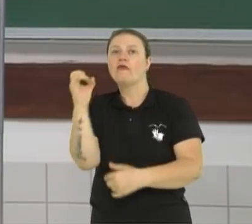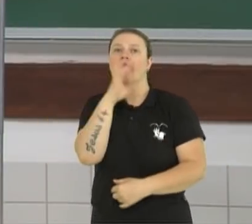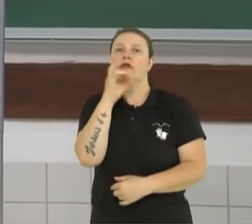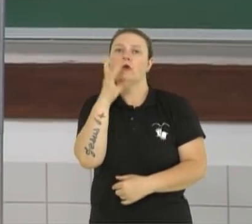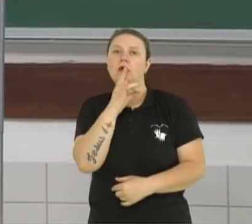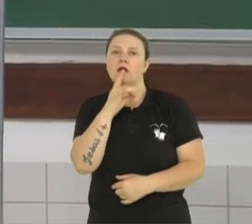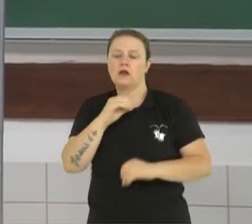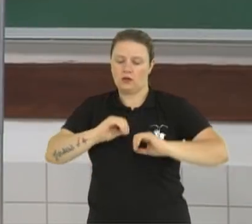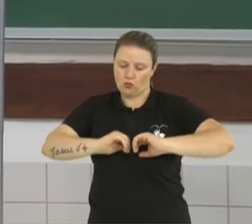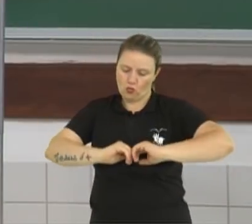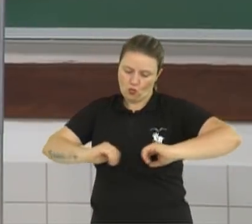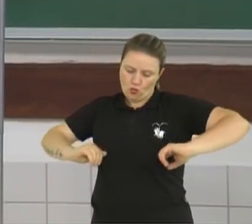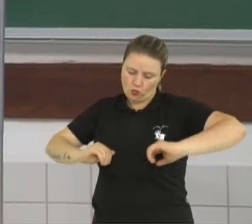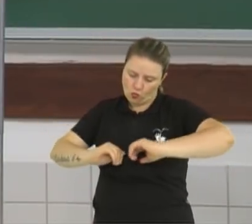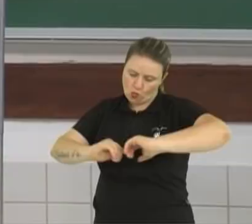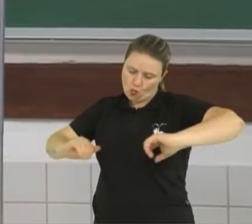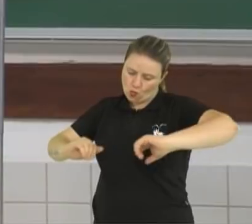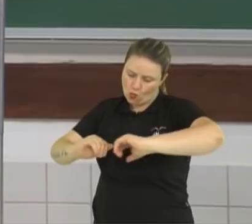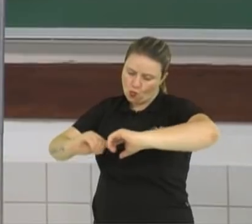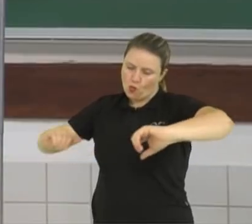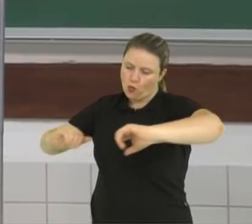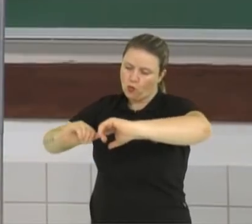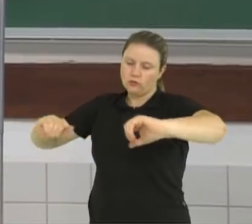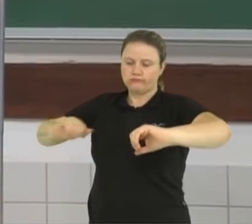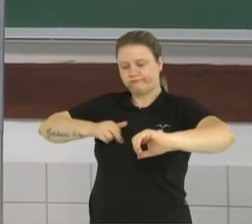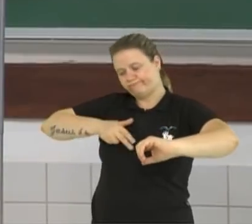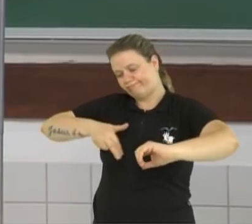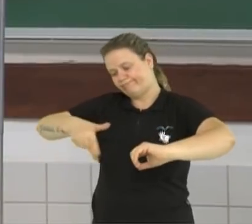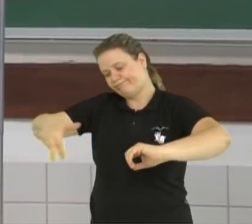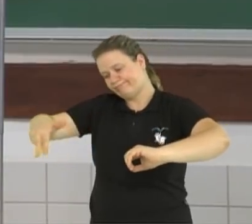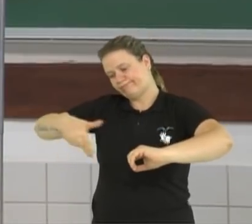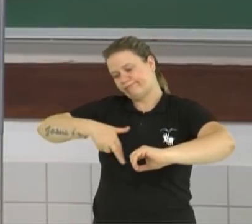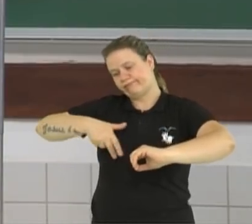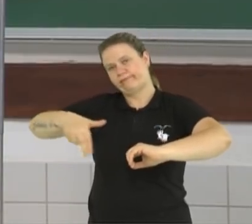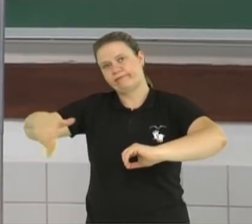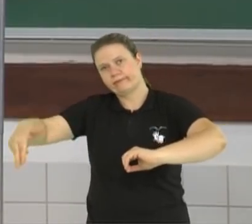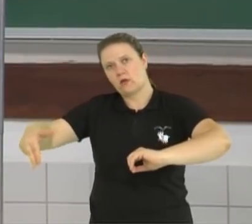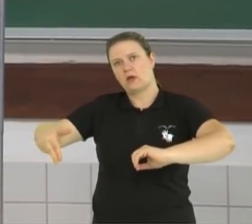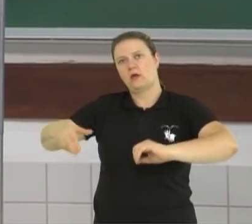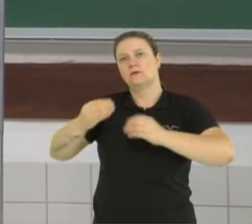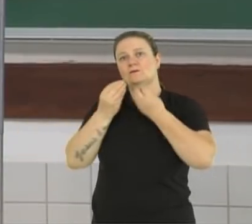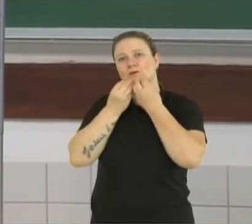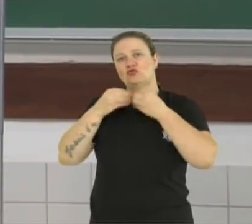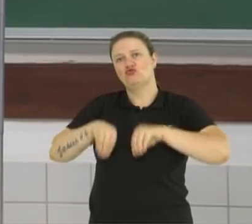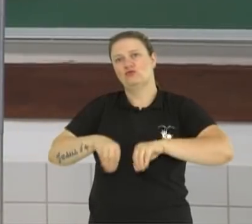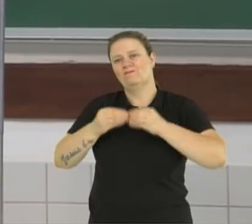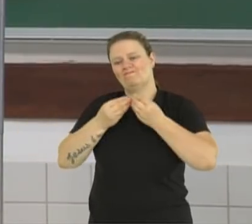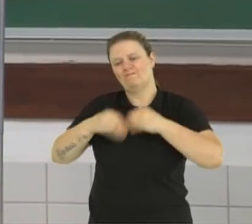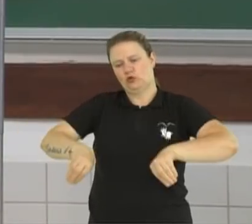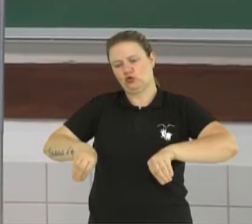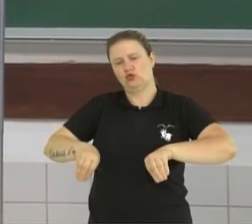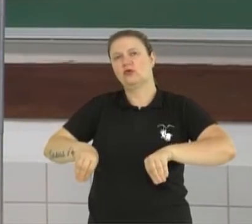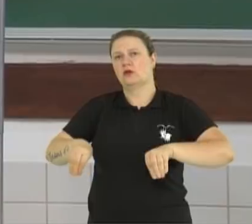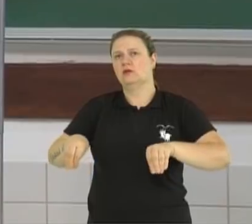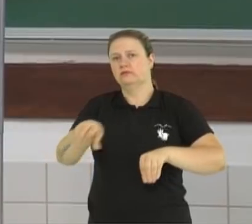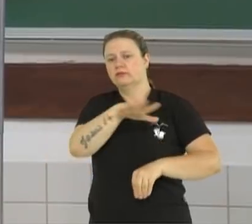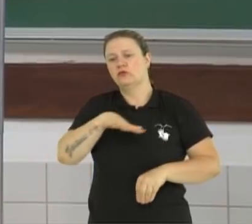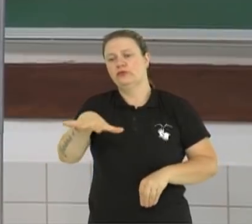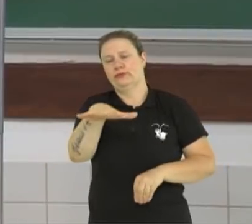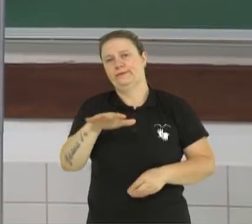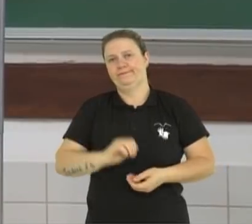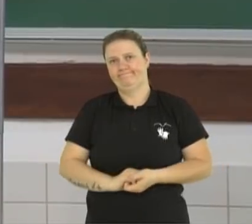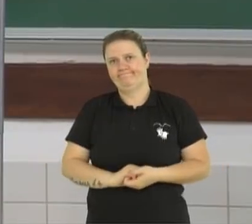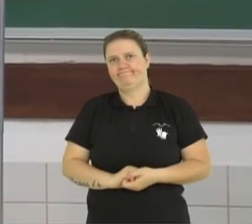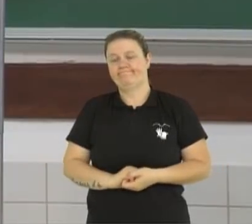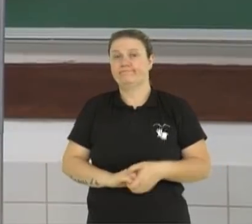vai abrindo caminhos e isso vai afetando e vai tendo um impacto ambiental naquela região.